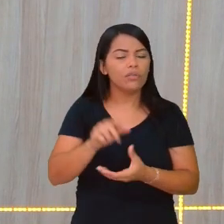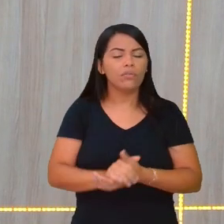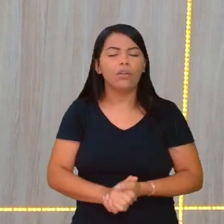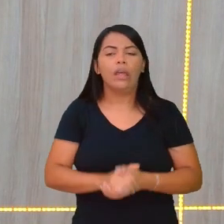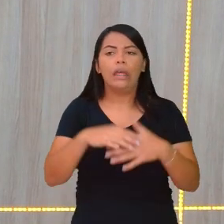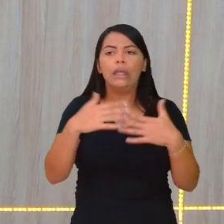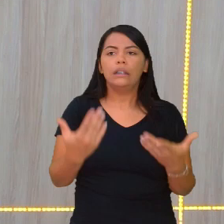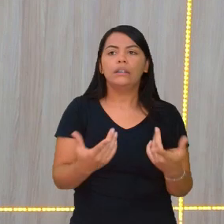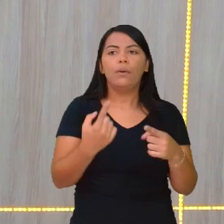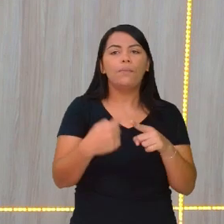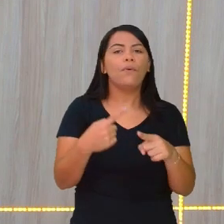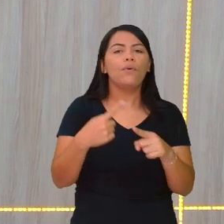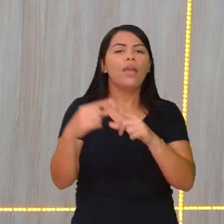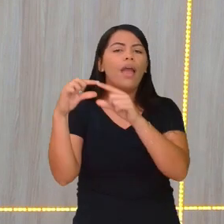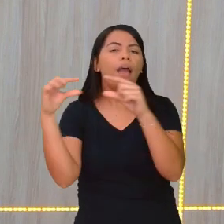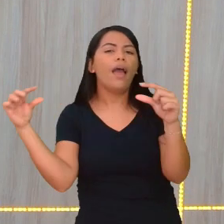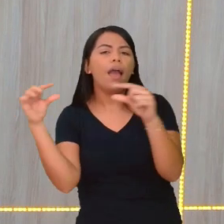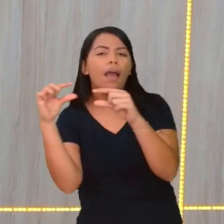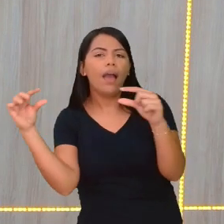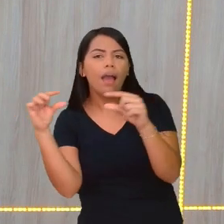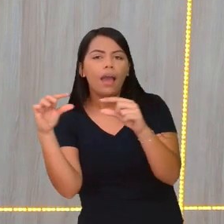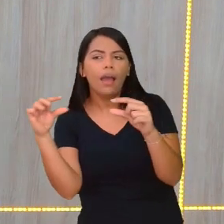a legenda